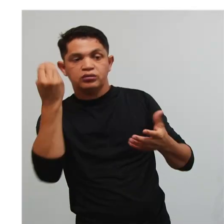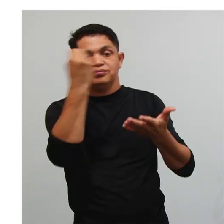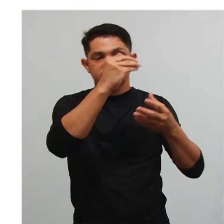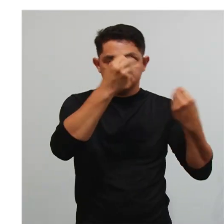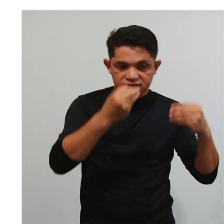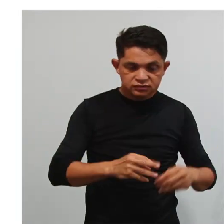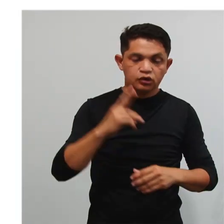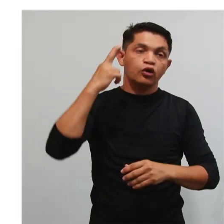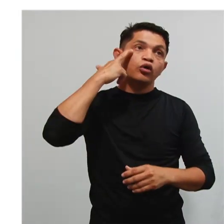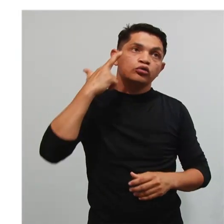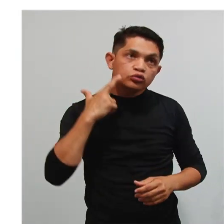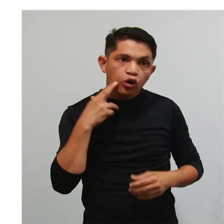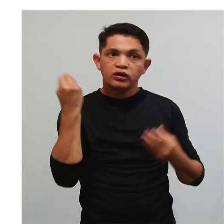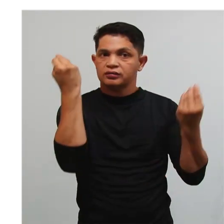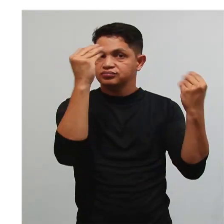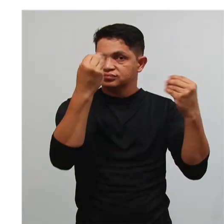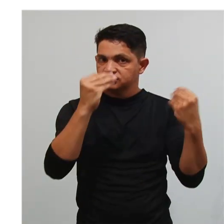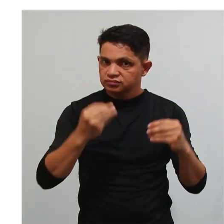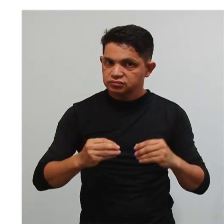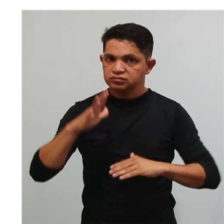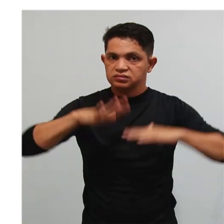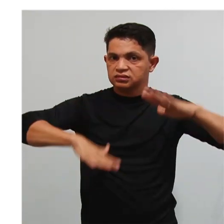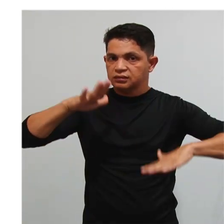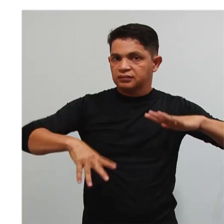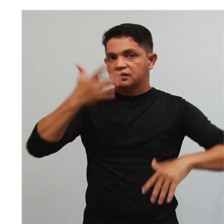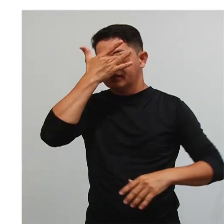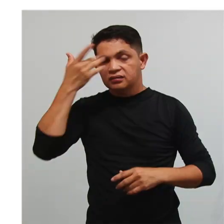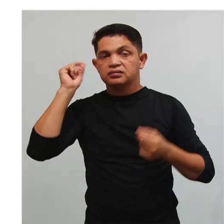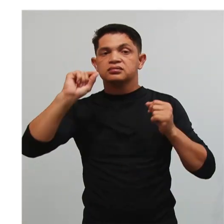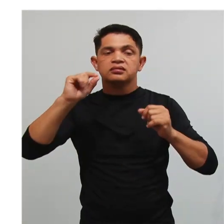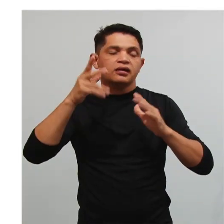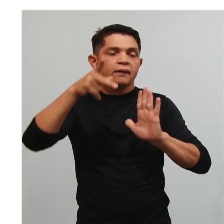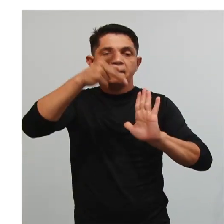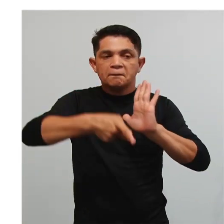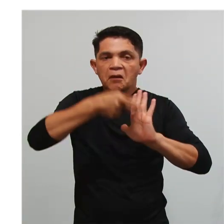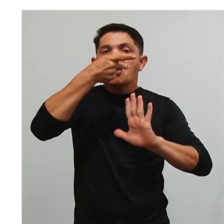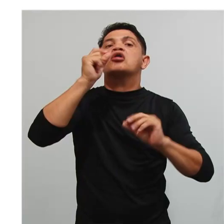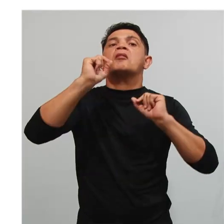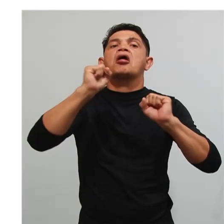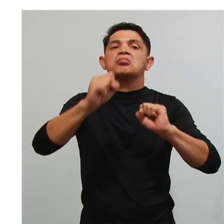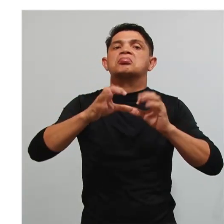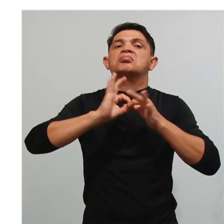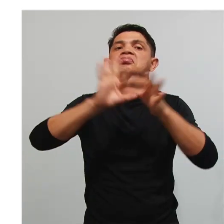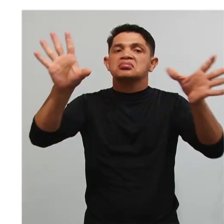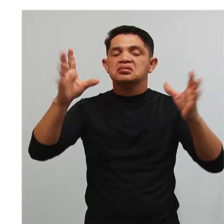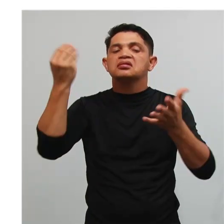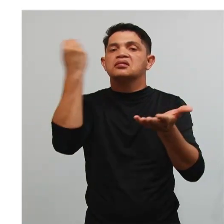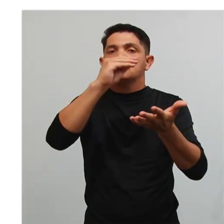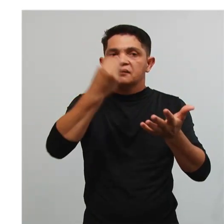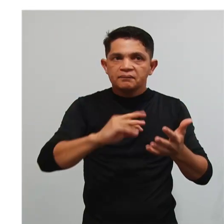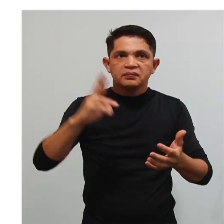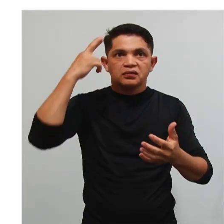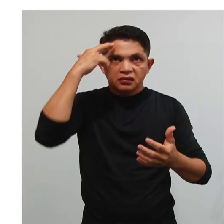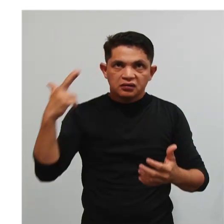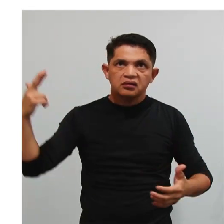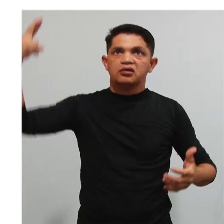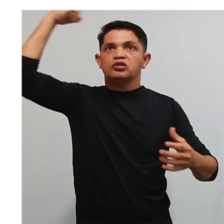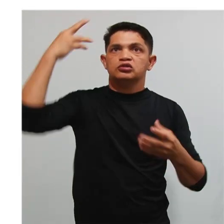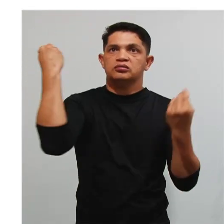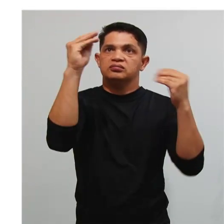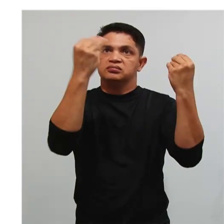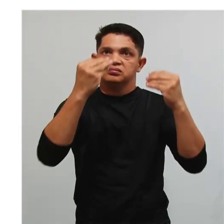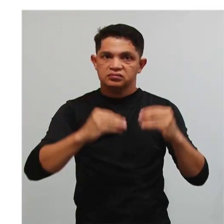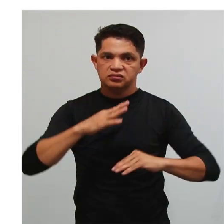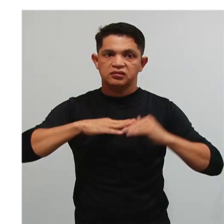de Rondônia, dependendo da portaria, ela pode ser assinada pelo reitor ou pelo